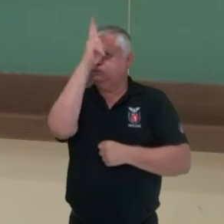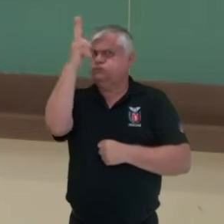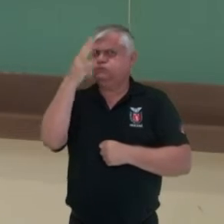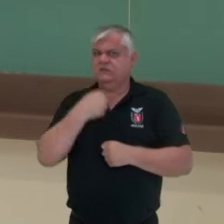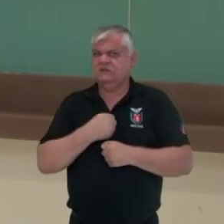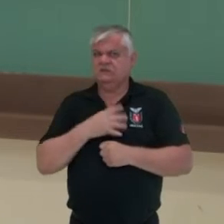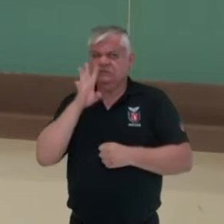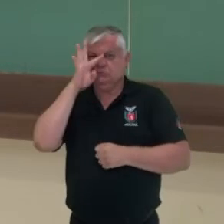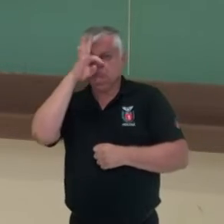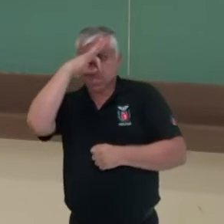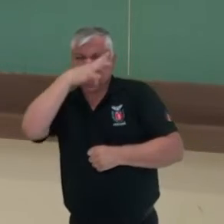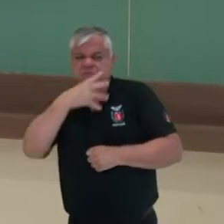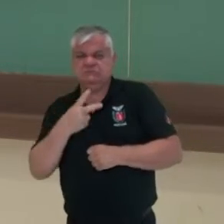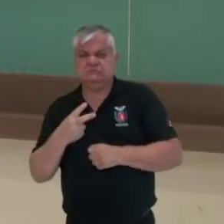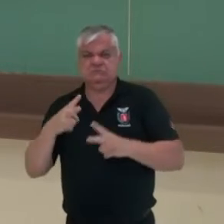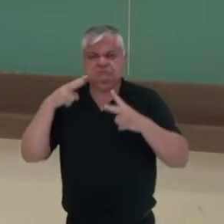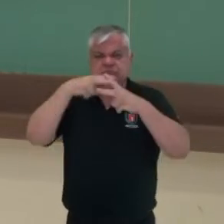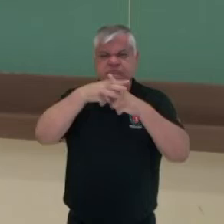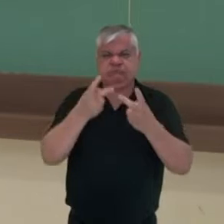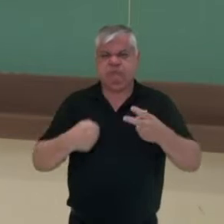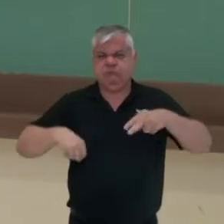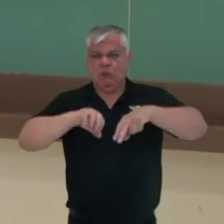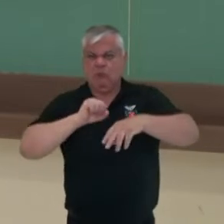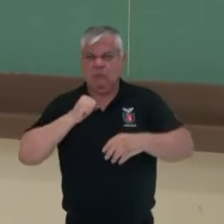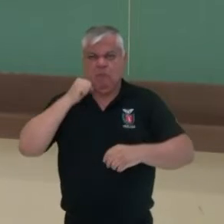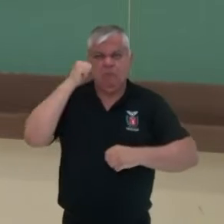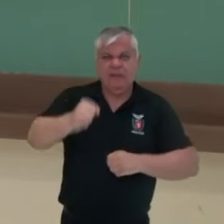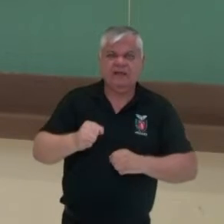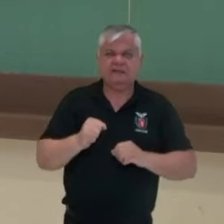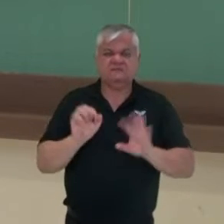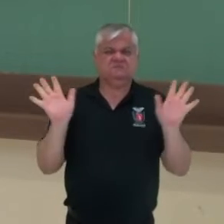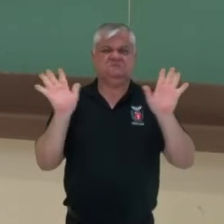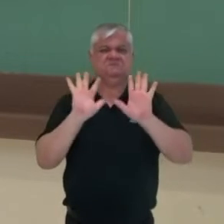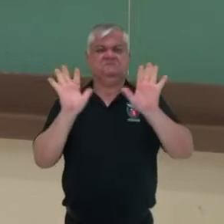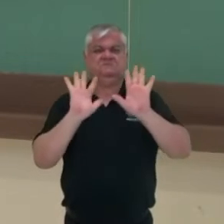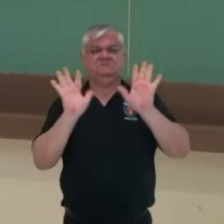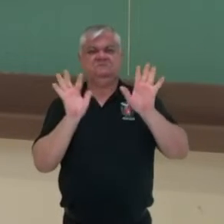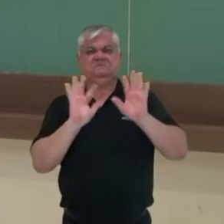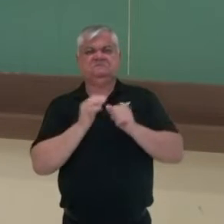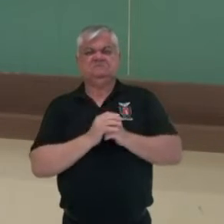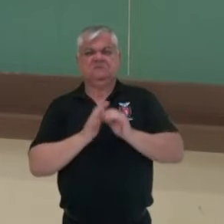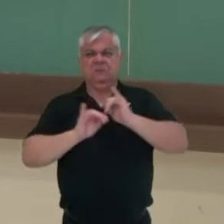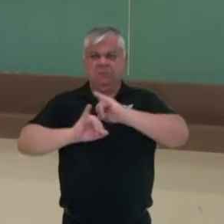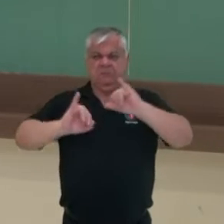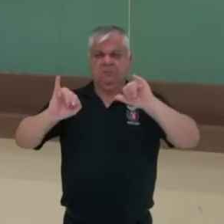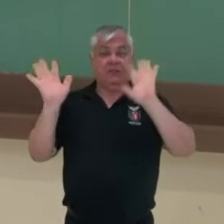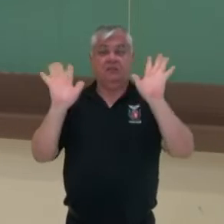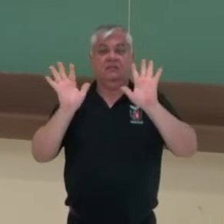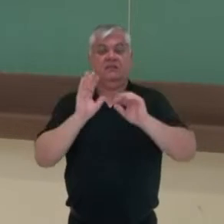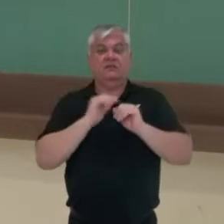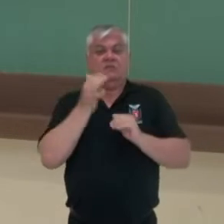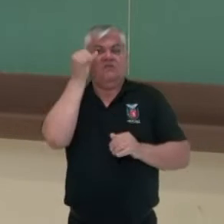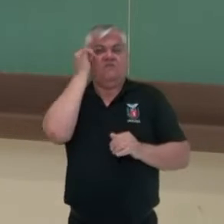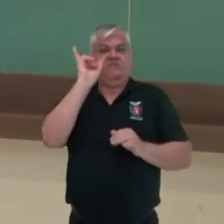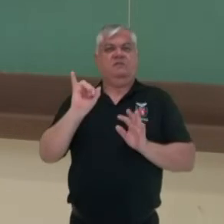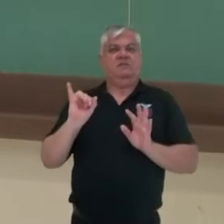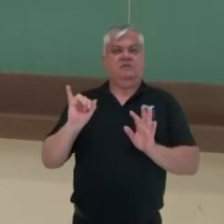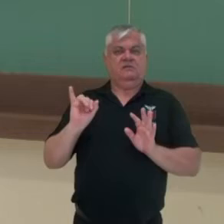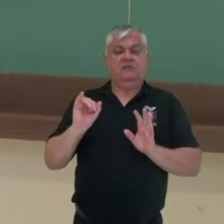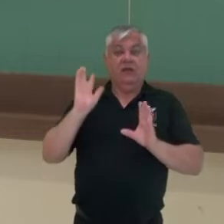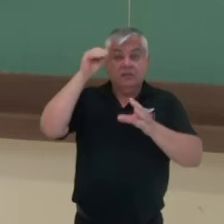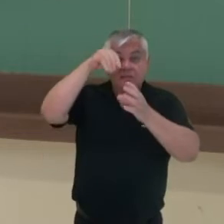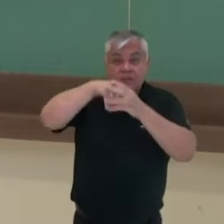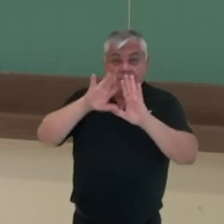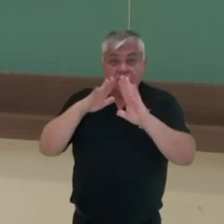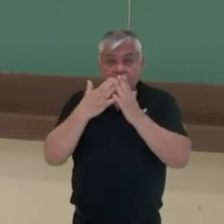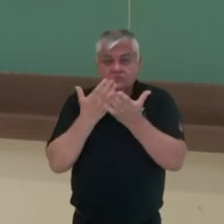né? Ela não é utilizada como uma forma de luta ali para que todos possam praticar, por exemplo, na escola.